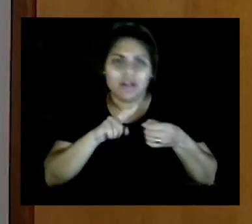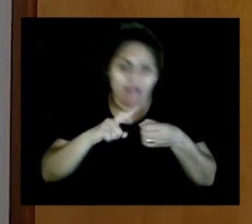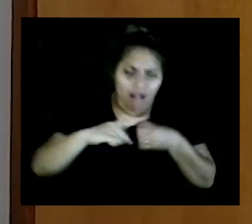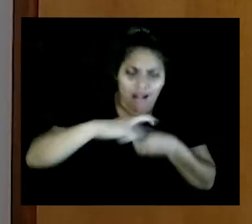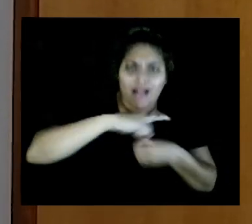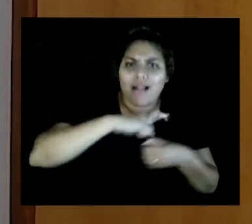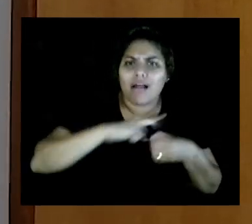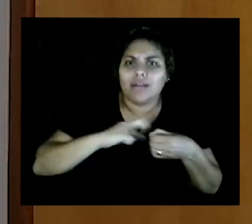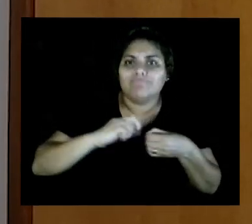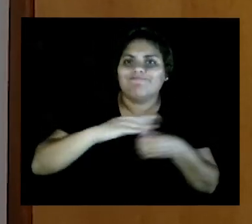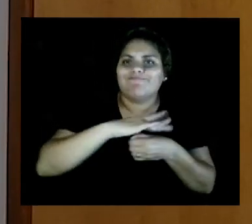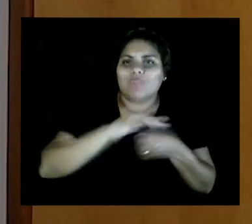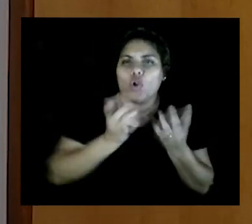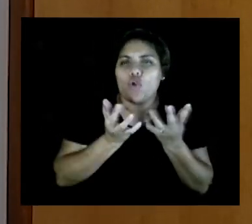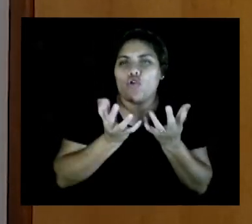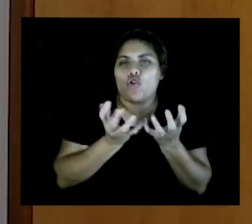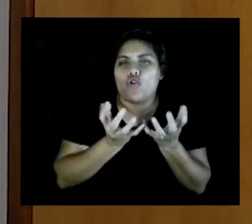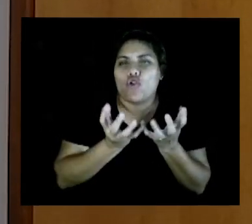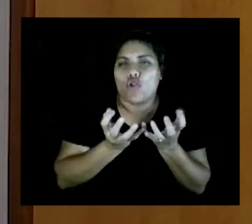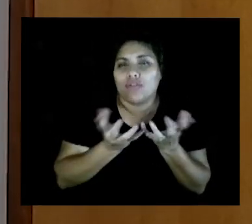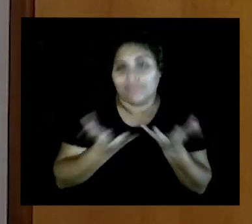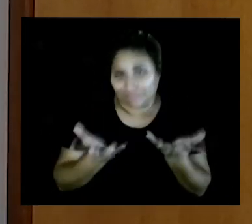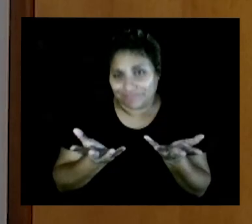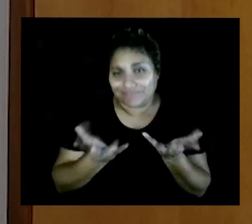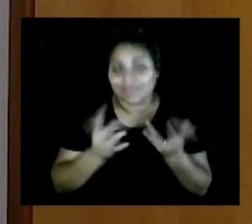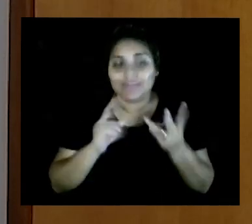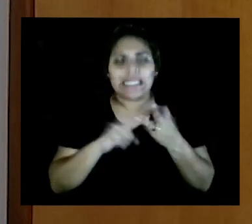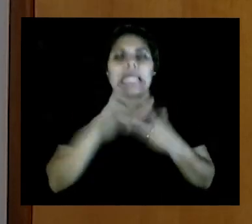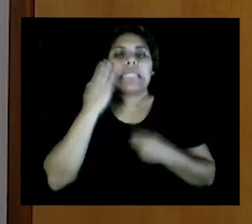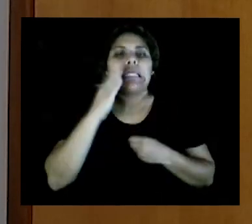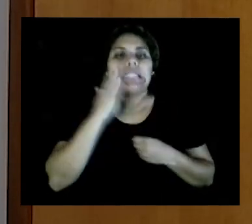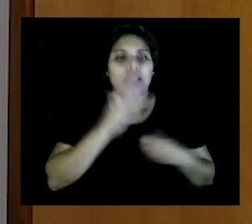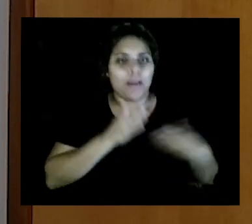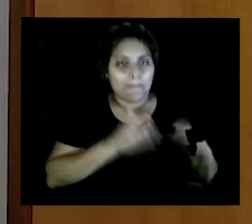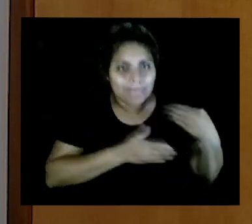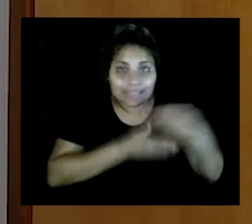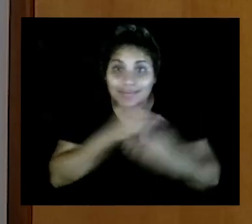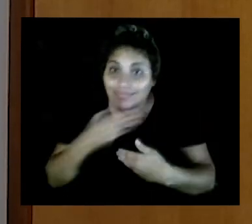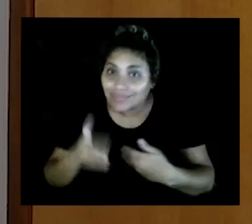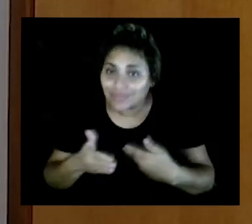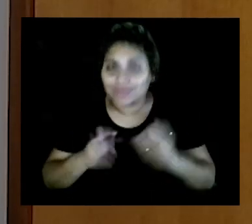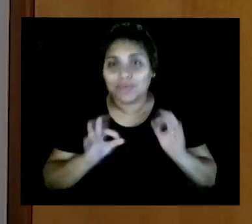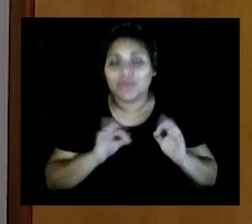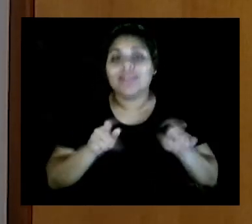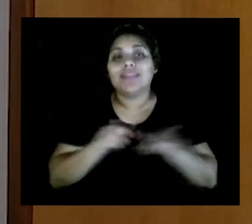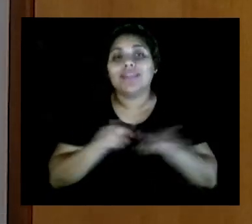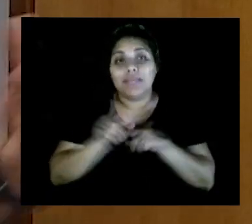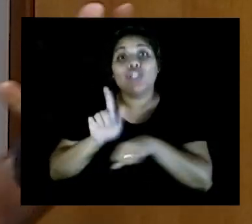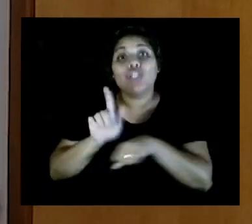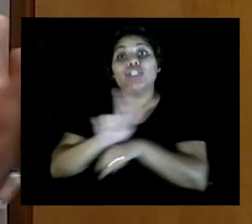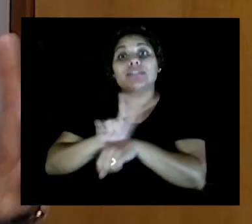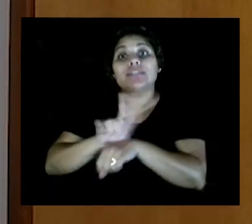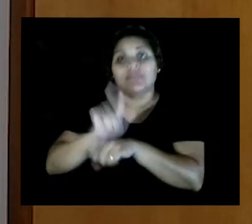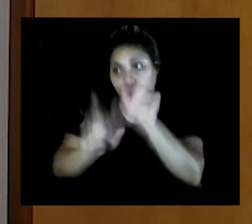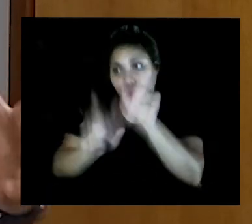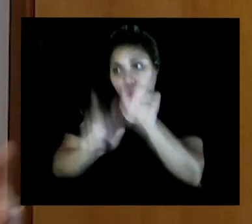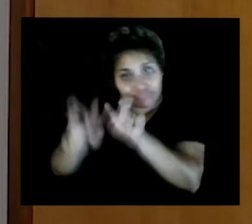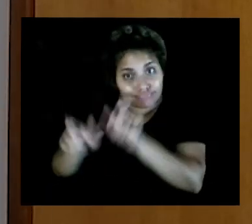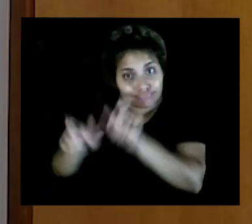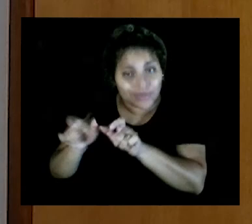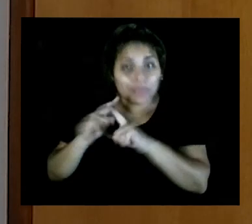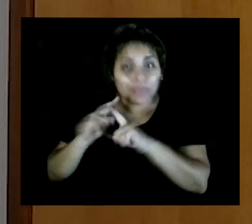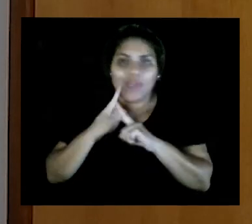a fermentação. E entender bastante de processo, entender de gestão de pessoas, né? Então ele lida no dia a dia